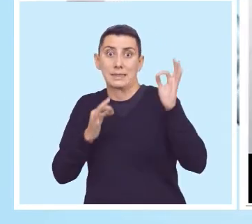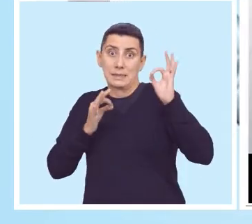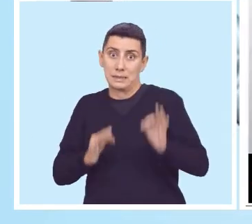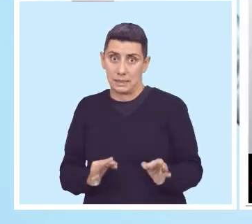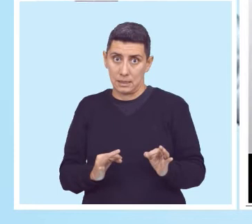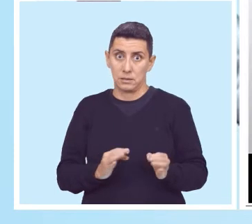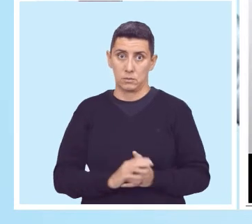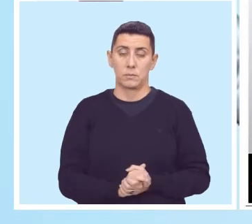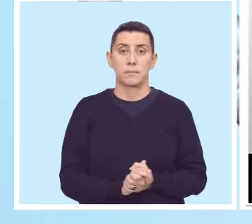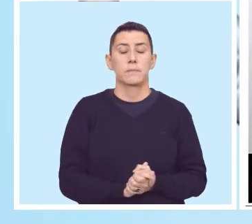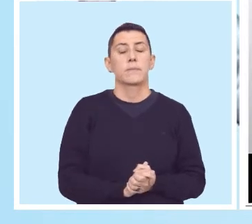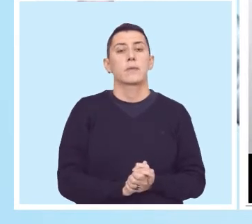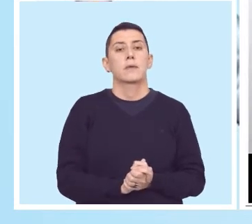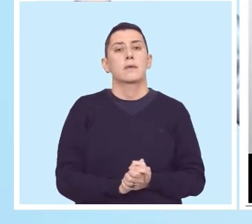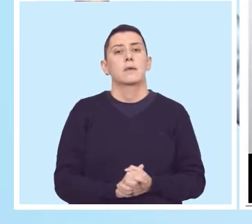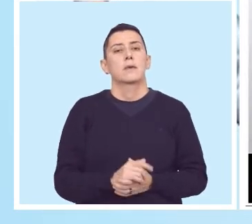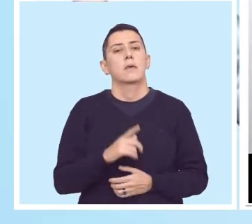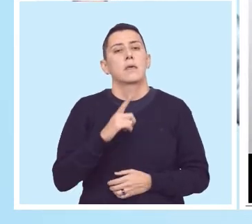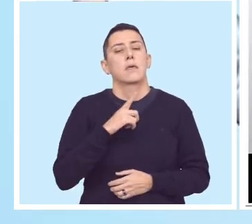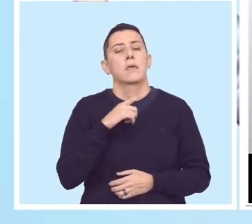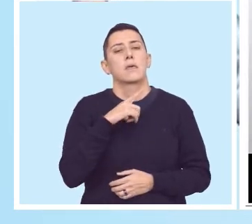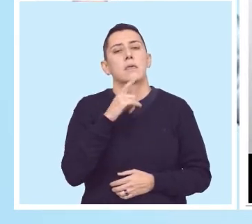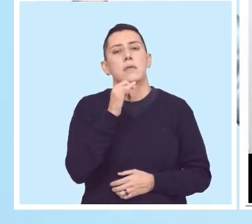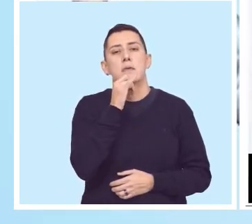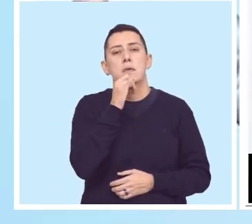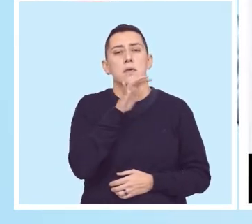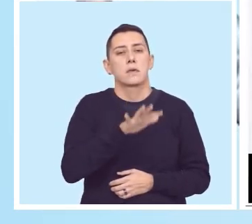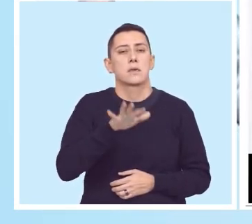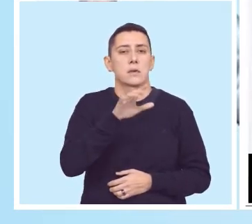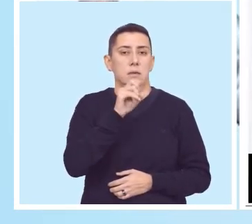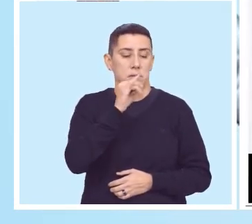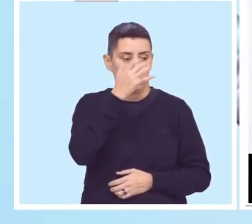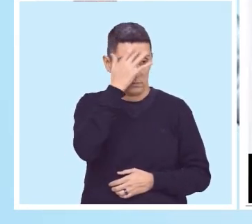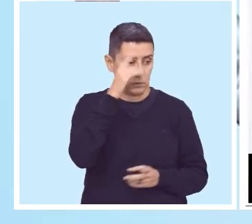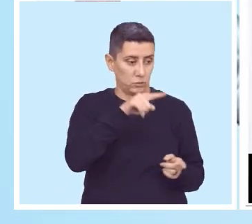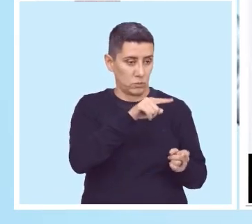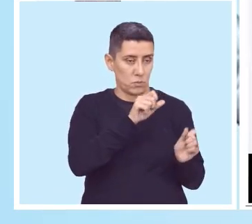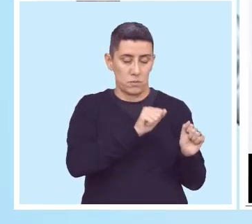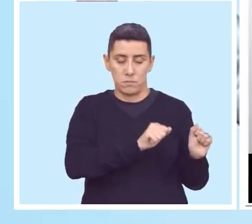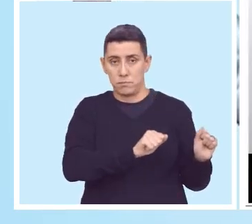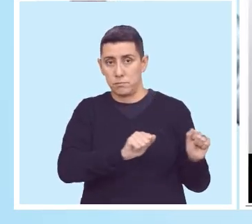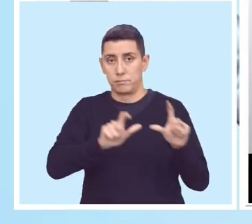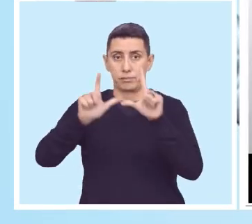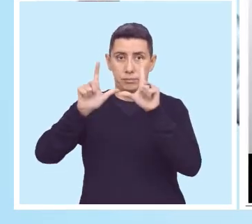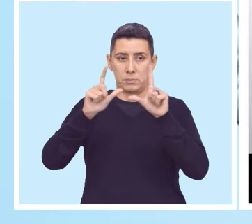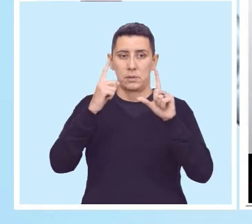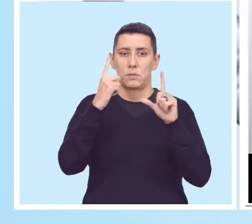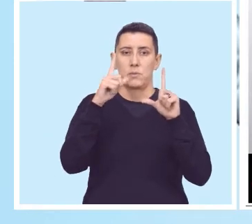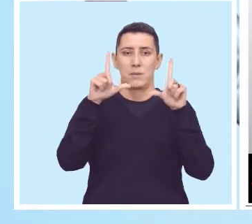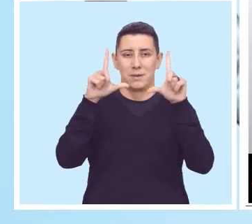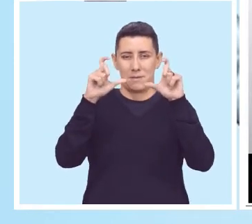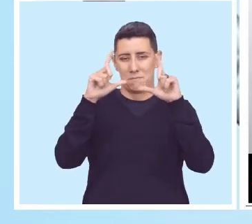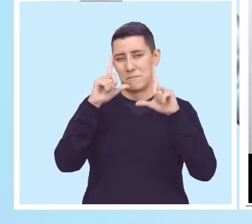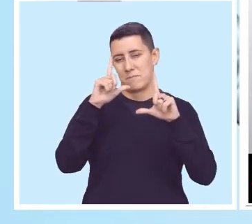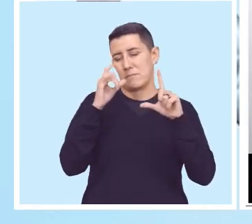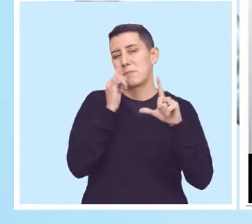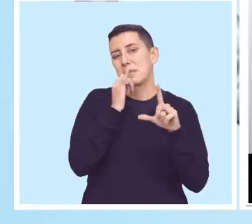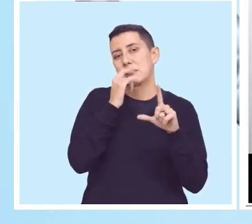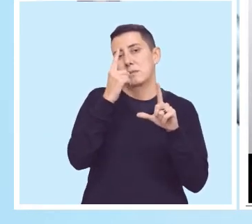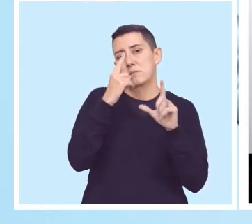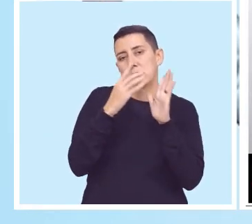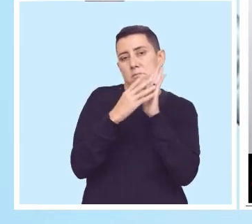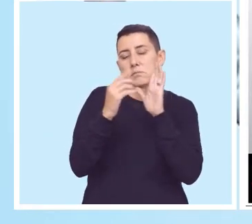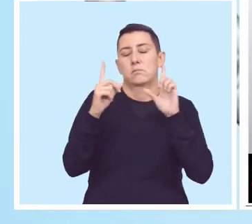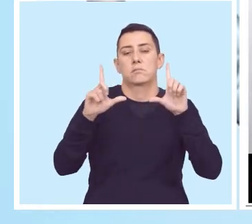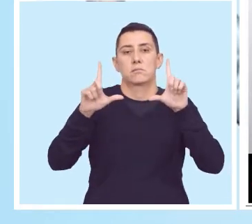em que basicamente é simulado o processo em que o usuário ele submete uma imagem, como podemos observar. O usuário ele fez o